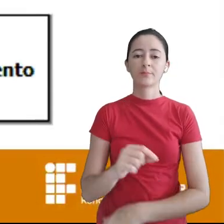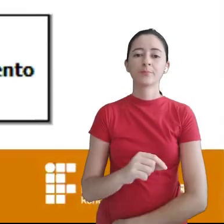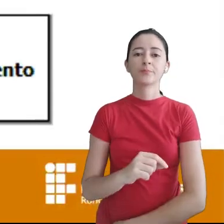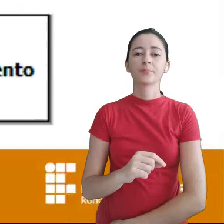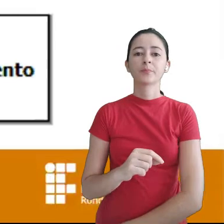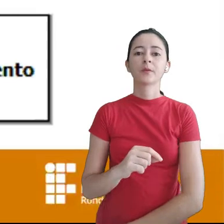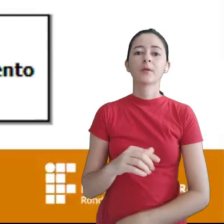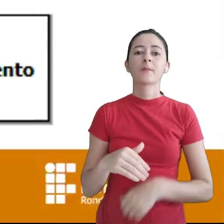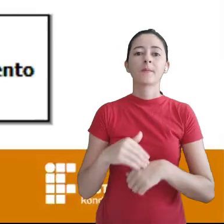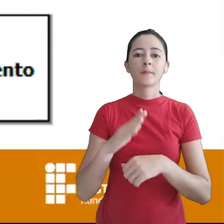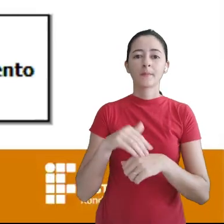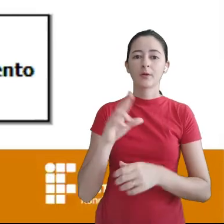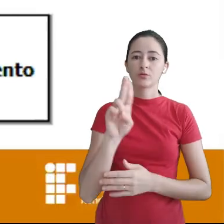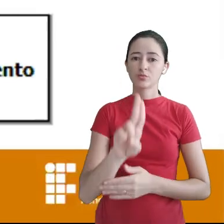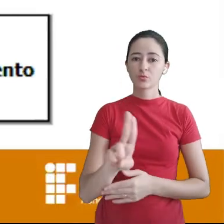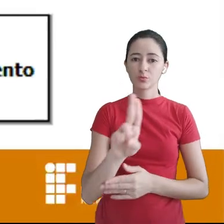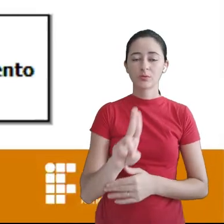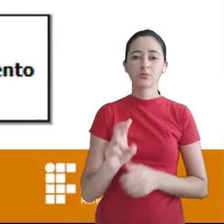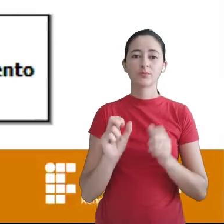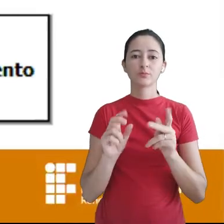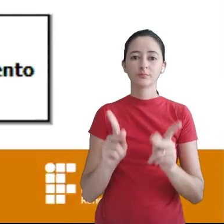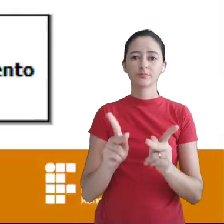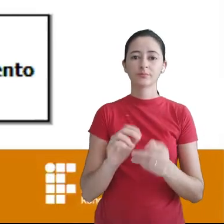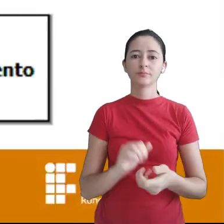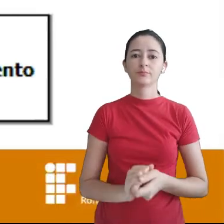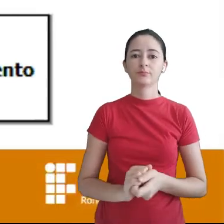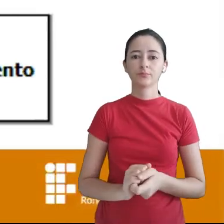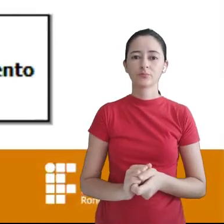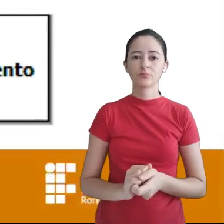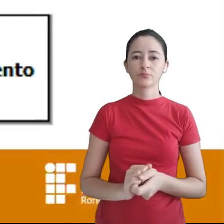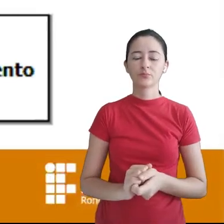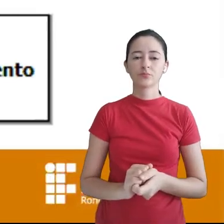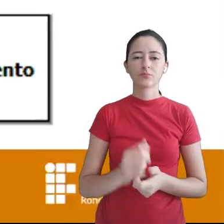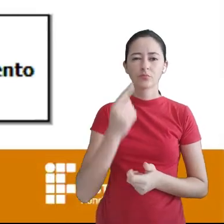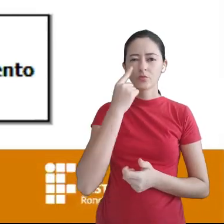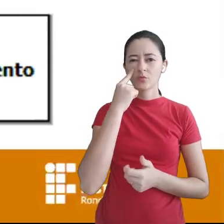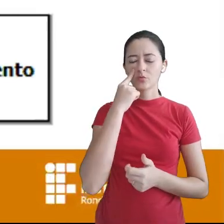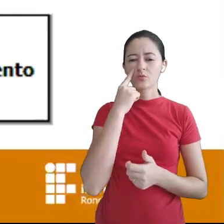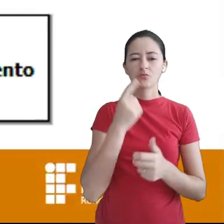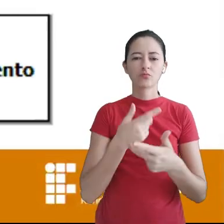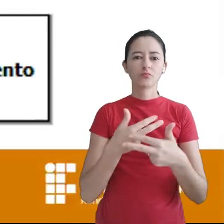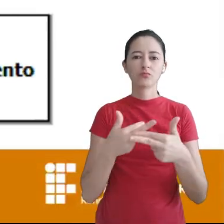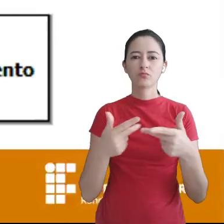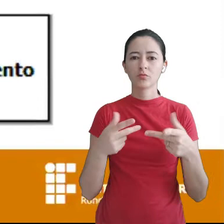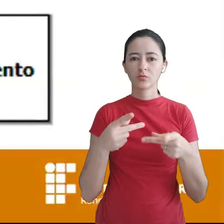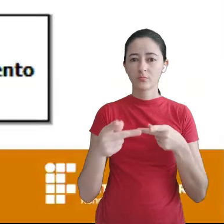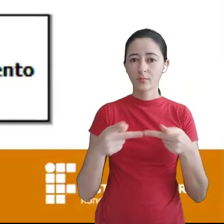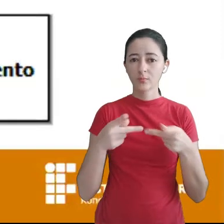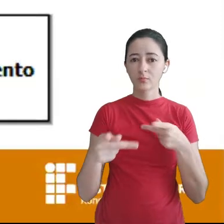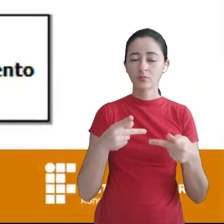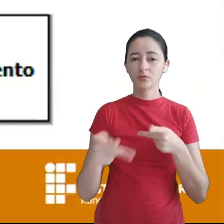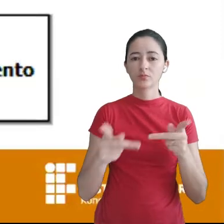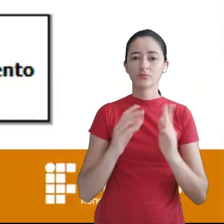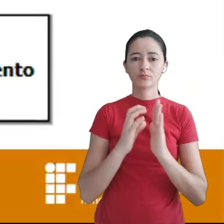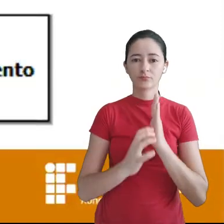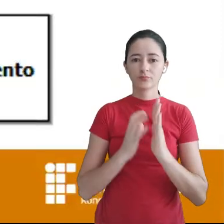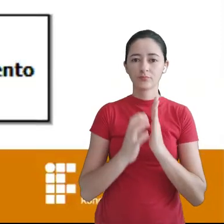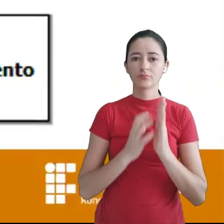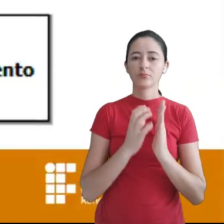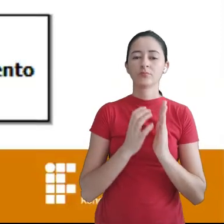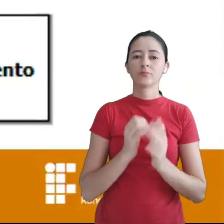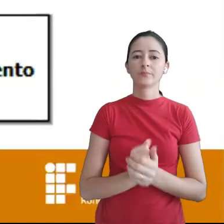A cardinalidade máxima é a mais utilizada. Essa aqui, eu vejo muitos